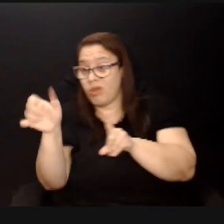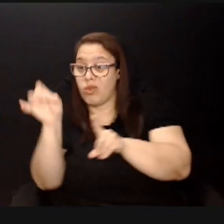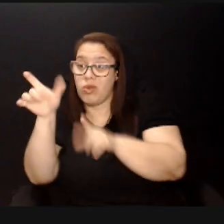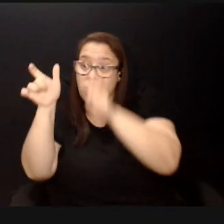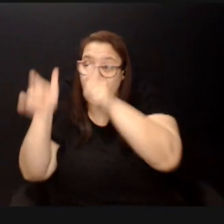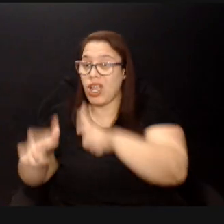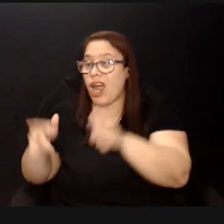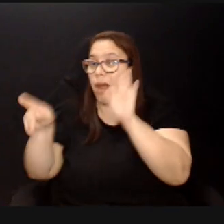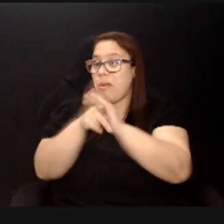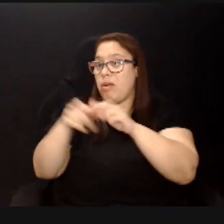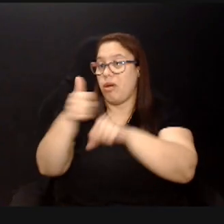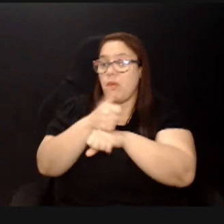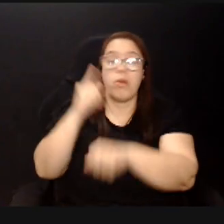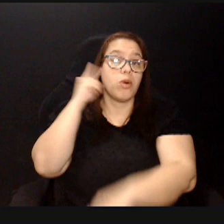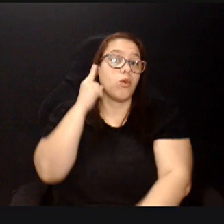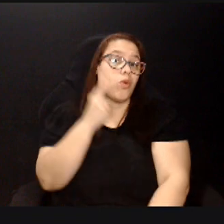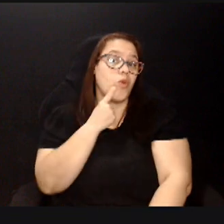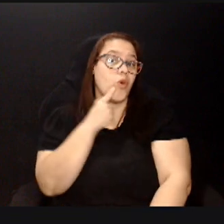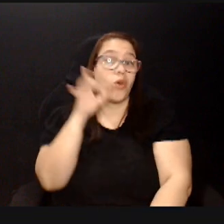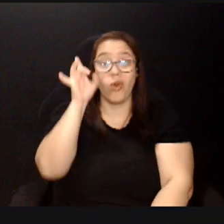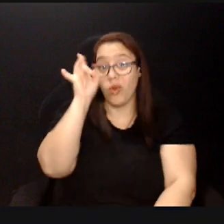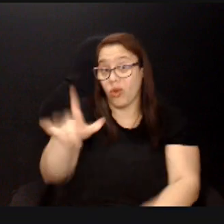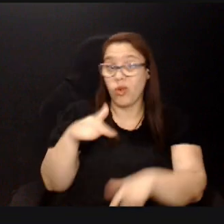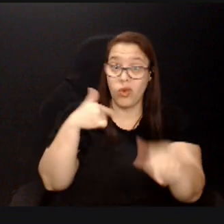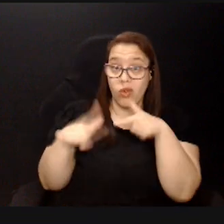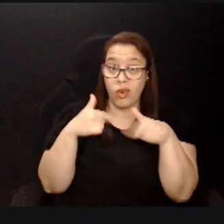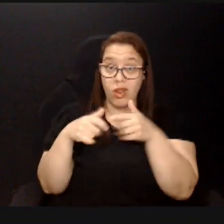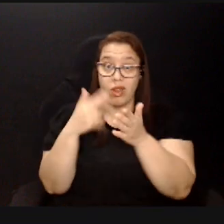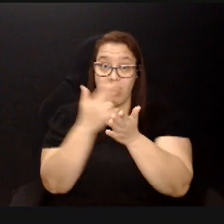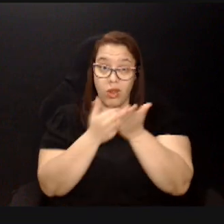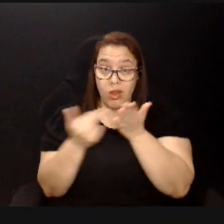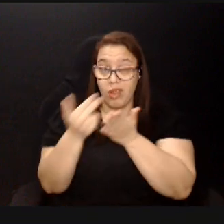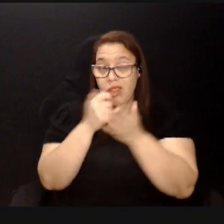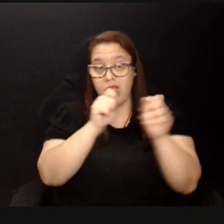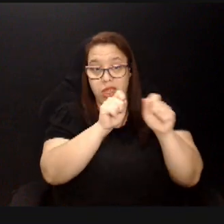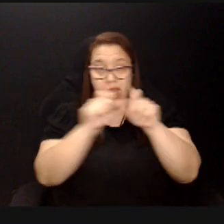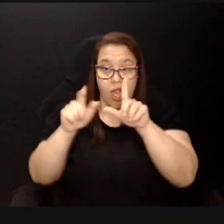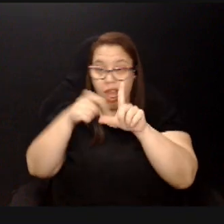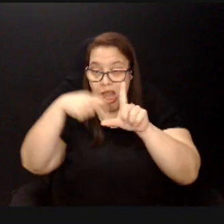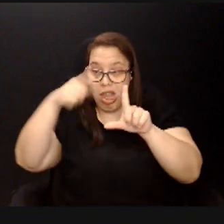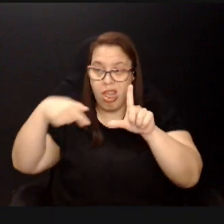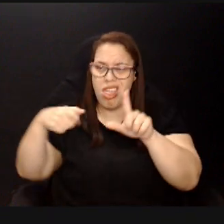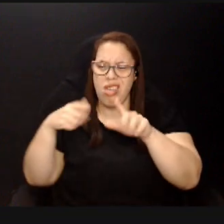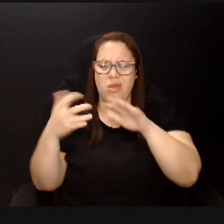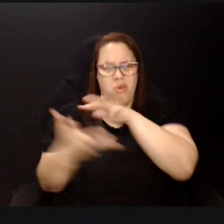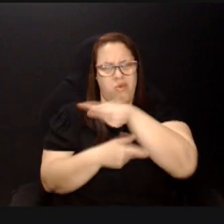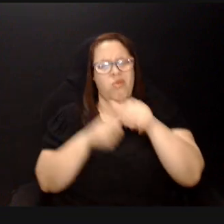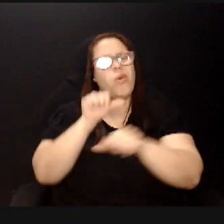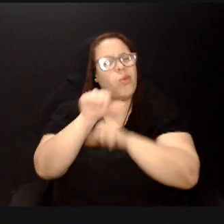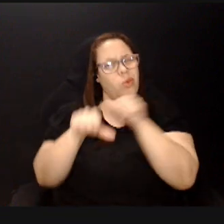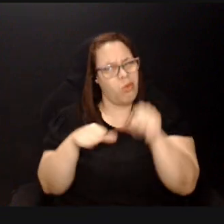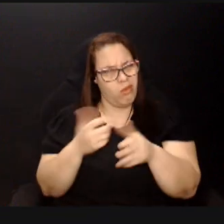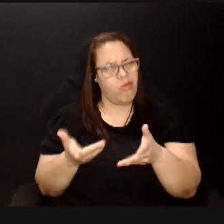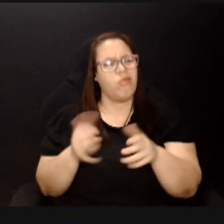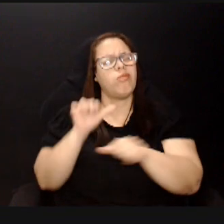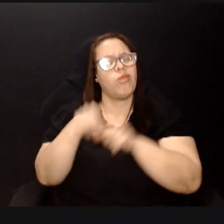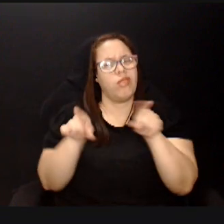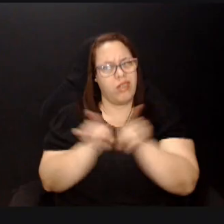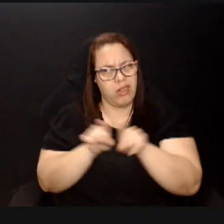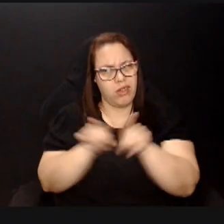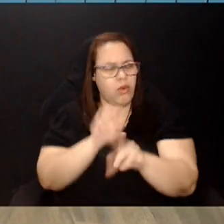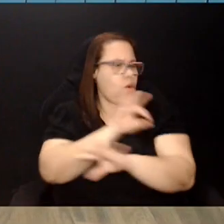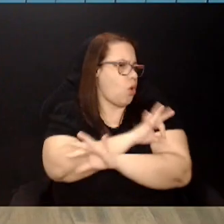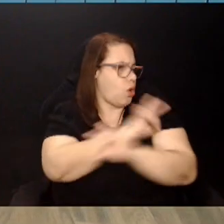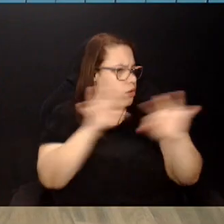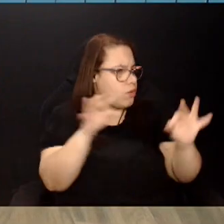pessoa surda pode só trabalhar com desenho, com gráficos. O mundo mudou muito, é importante que as pessoas mudem também. Ótimo. Beto,